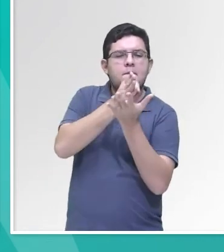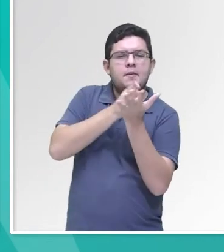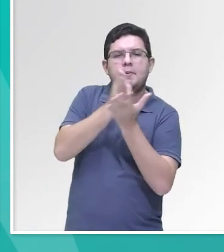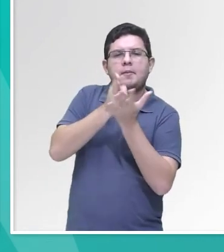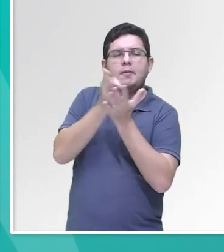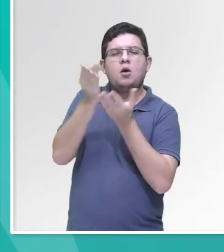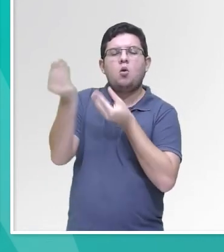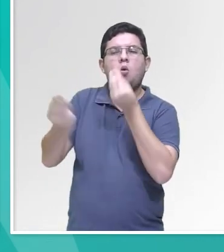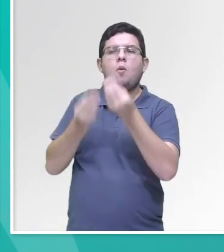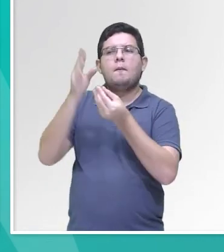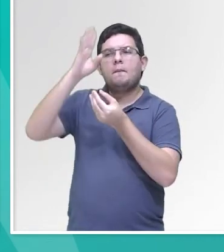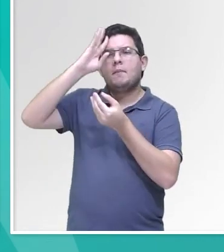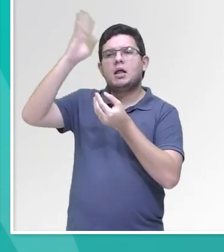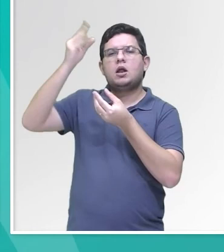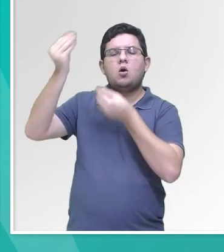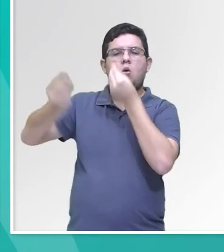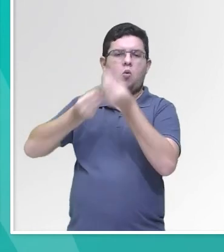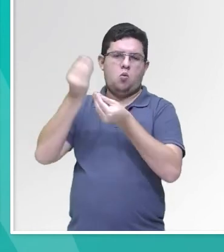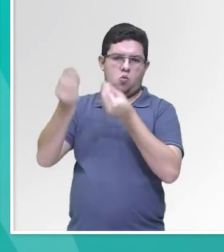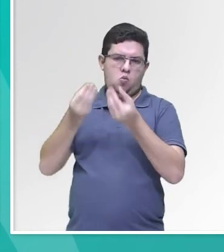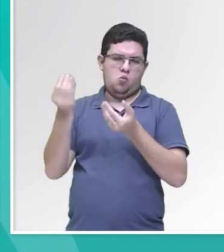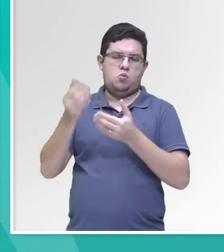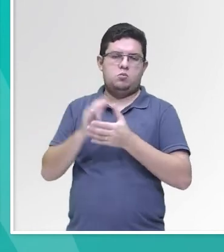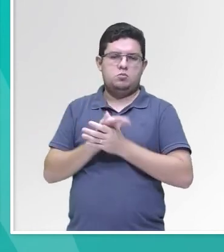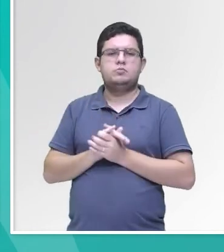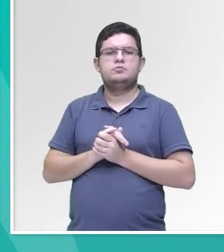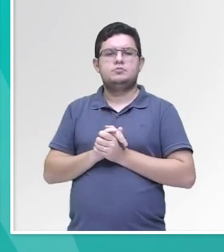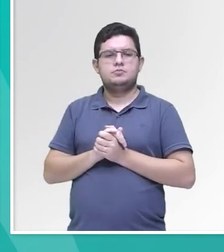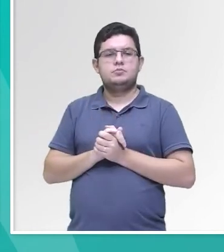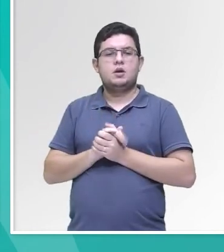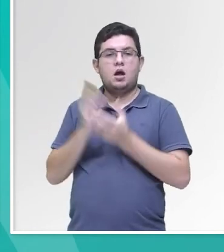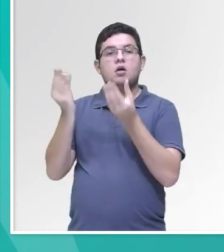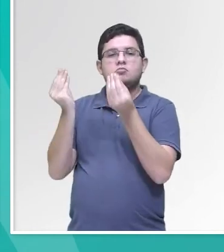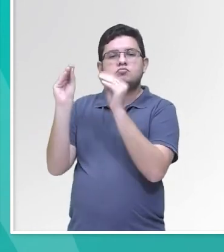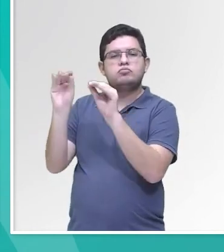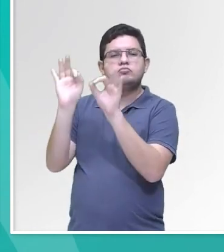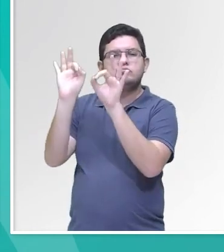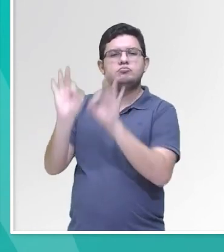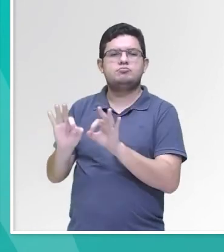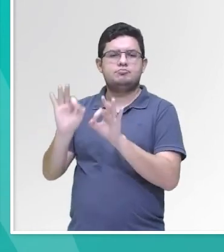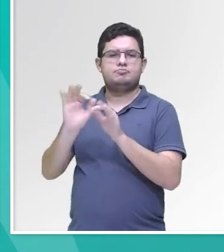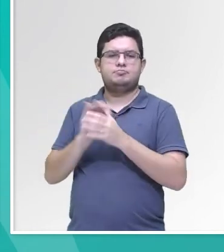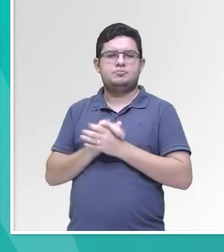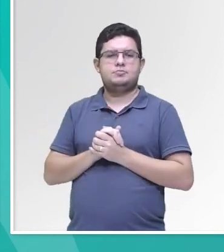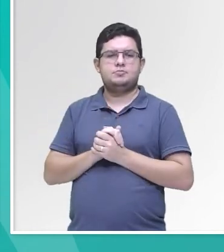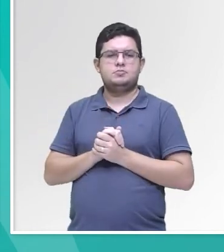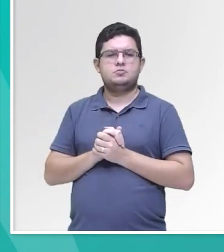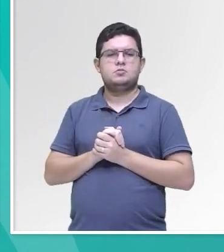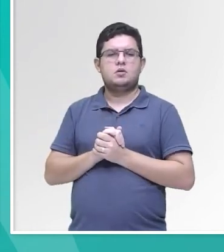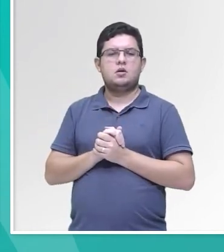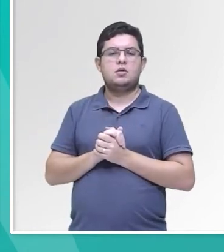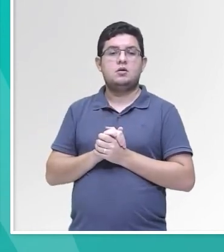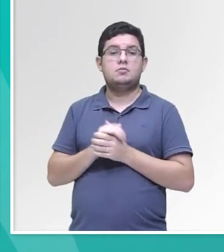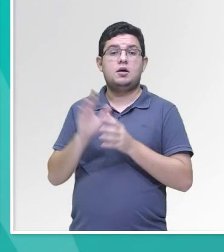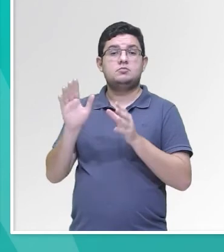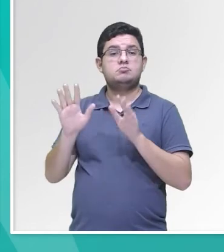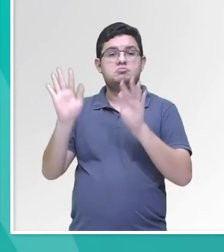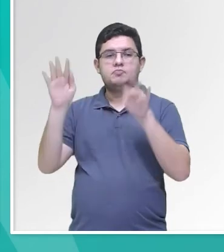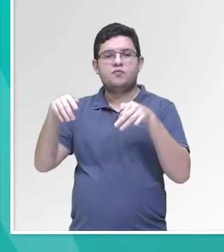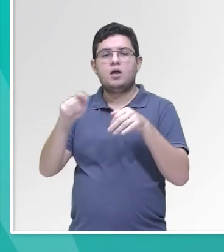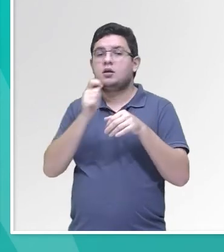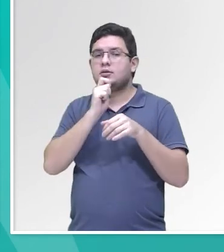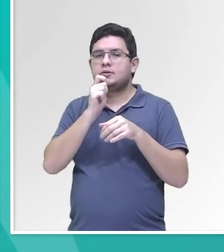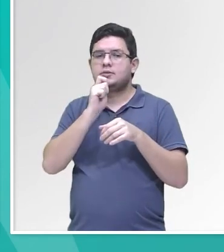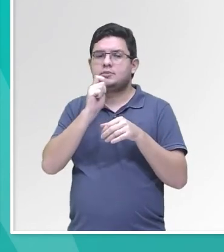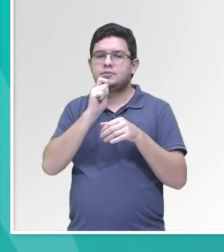possivelmente imaginar os efeitos disso e colocar aqui no papel, na redação. Mas o texto não para por aí. Ele